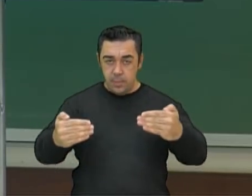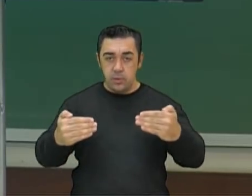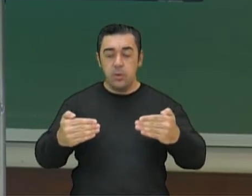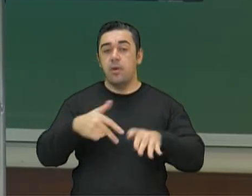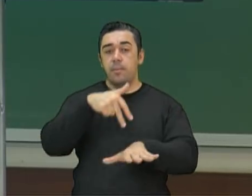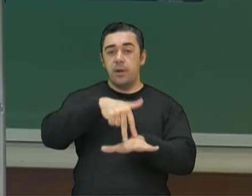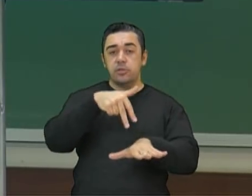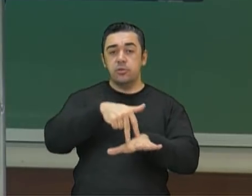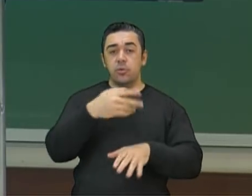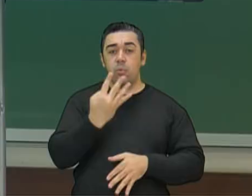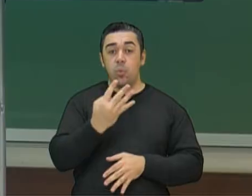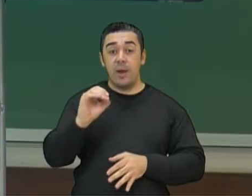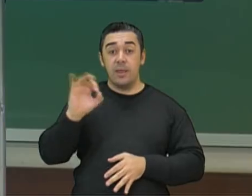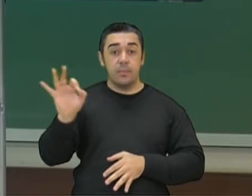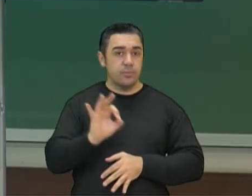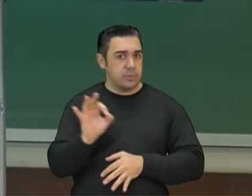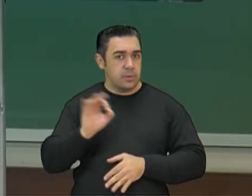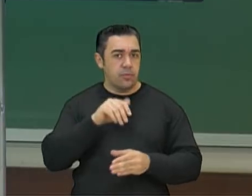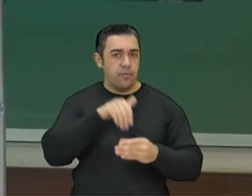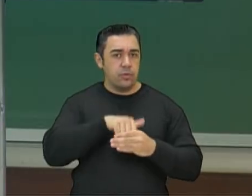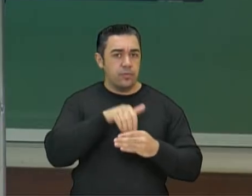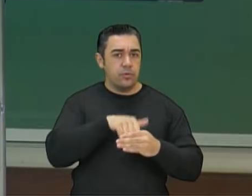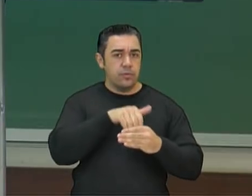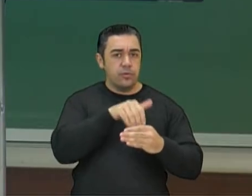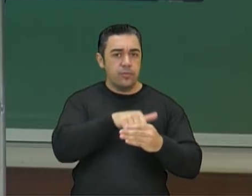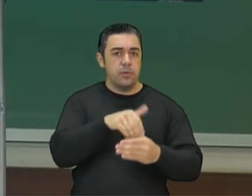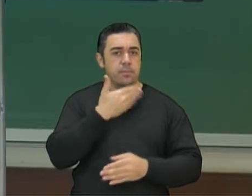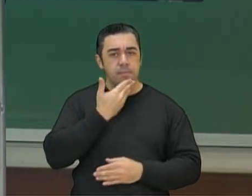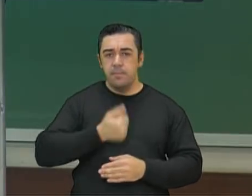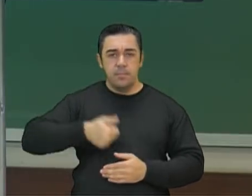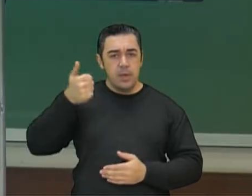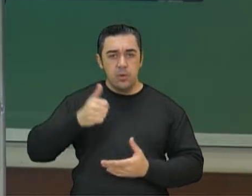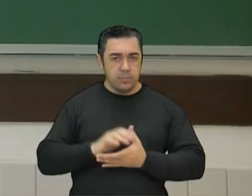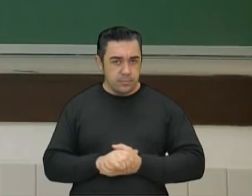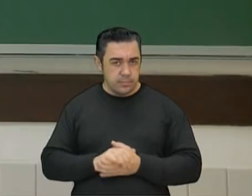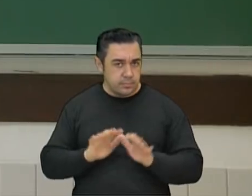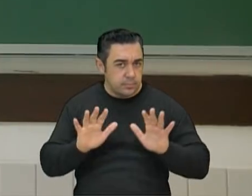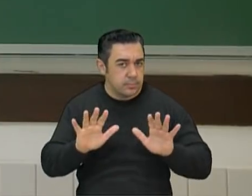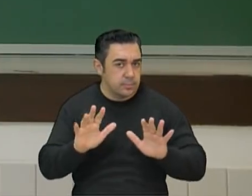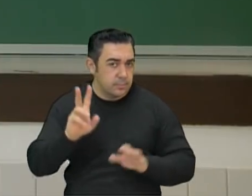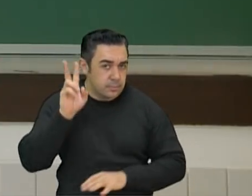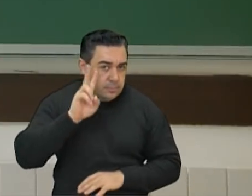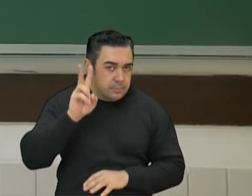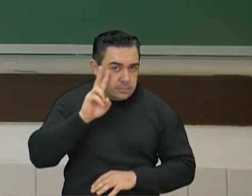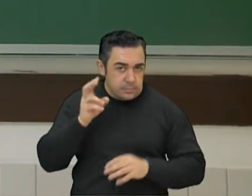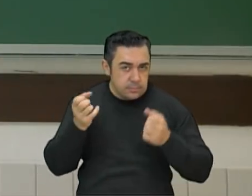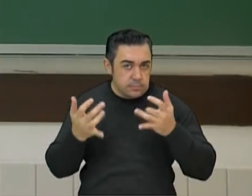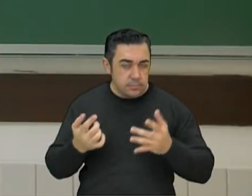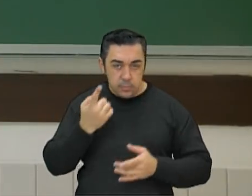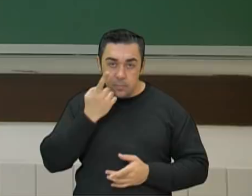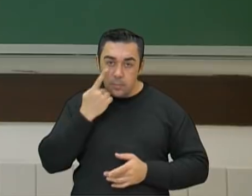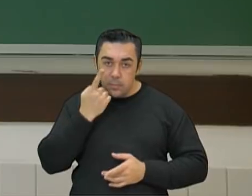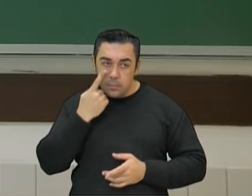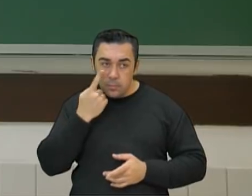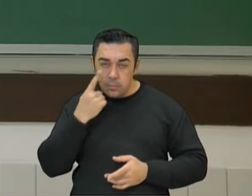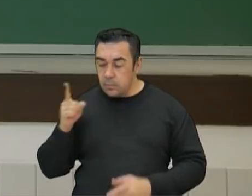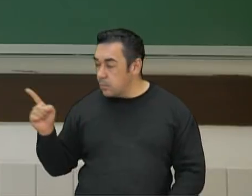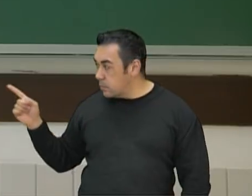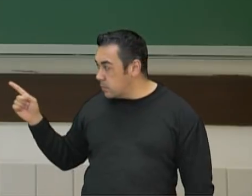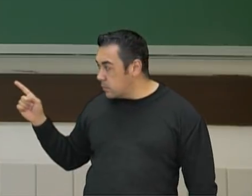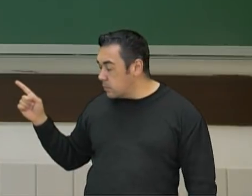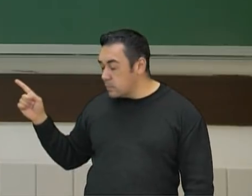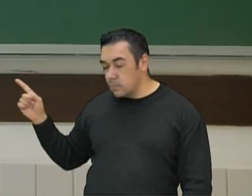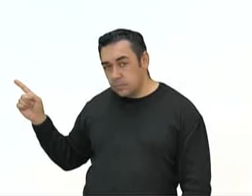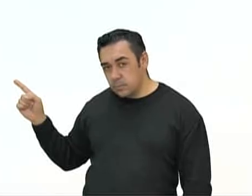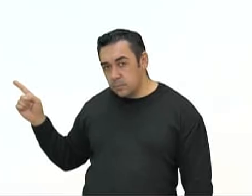quase 40% dos votos, se apresentando como solução. Ei, olha de novo a imagem, observa bem